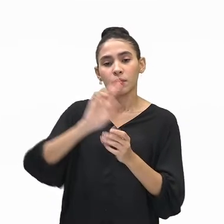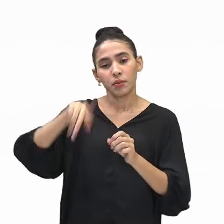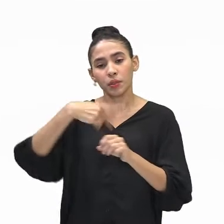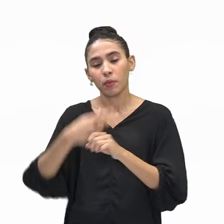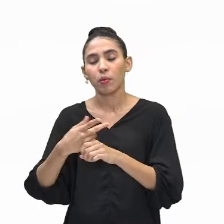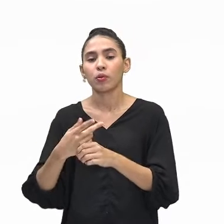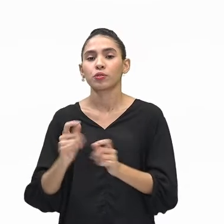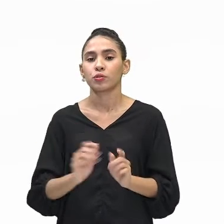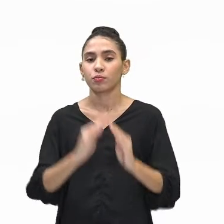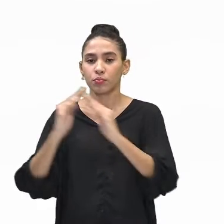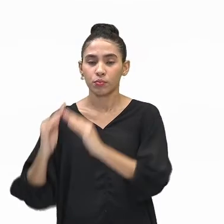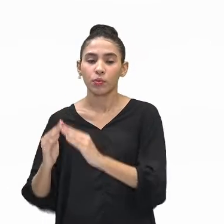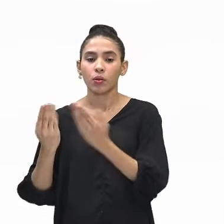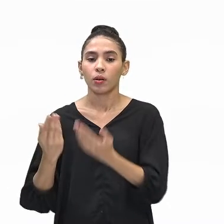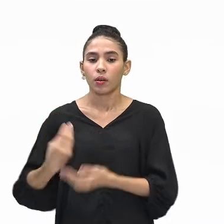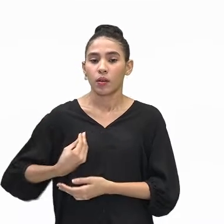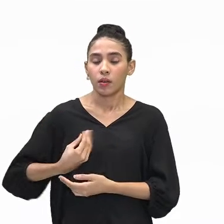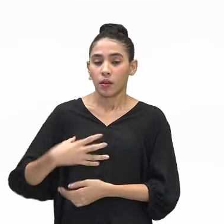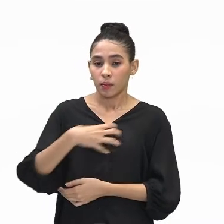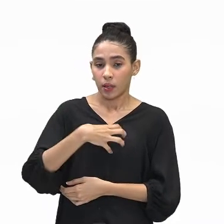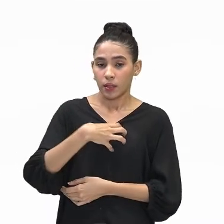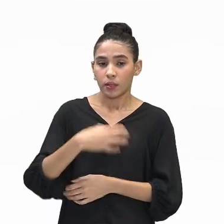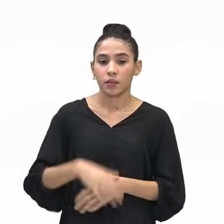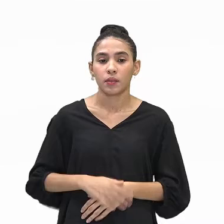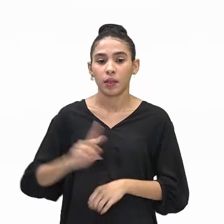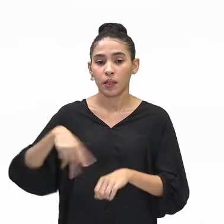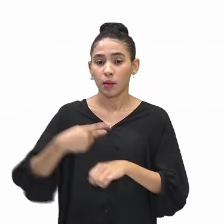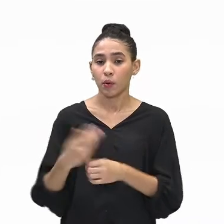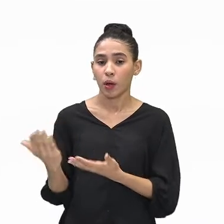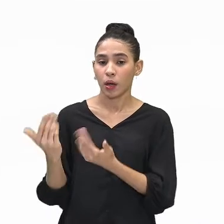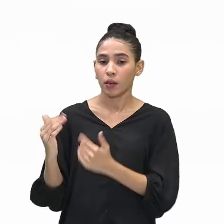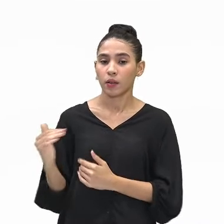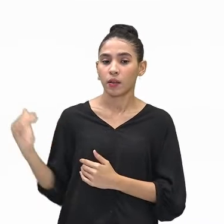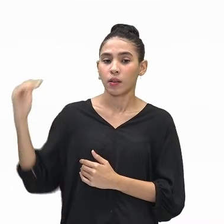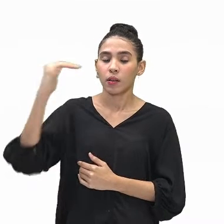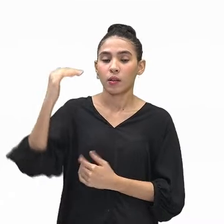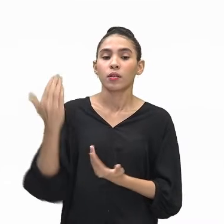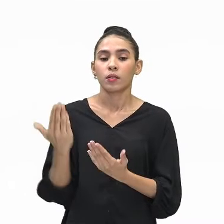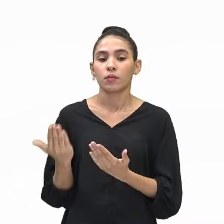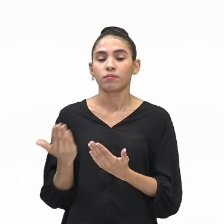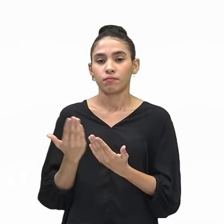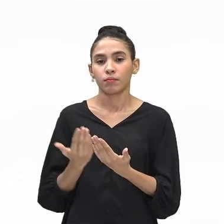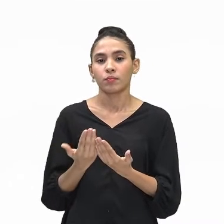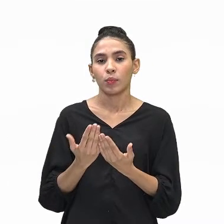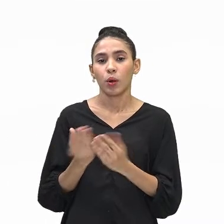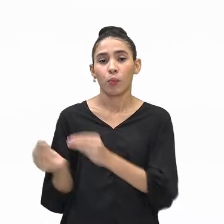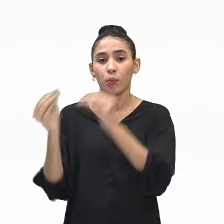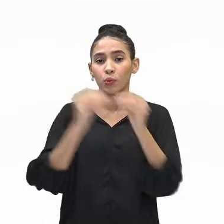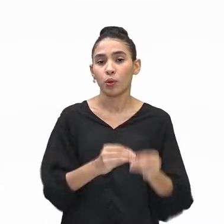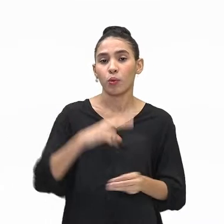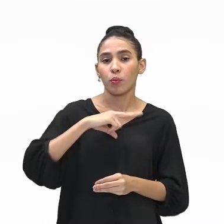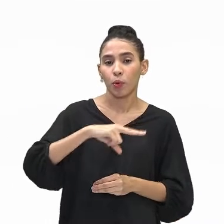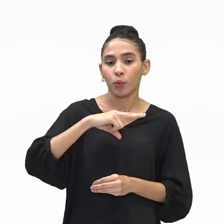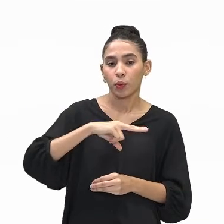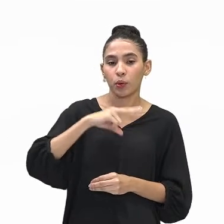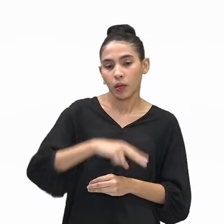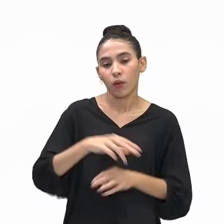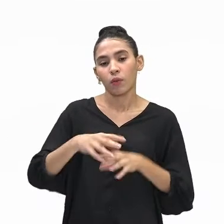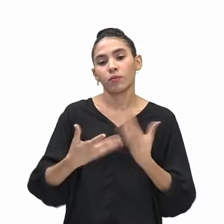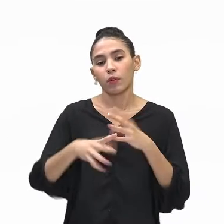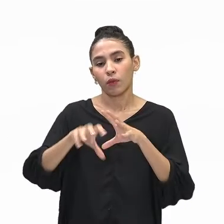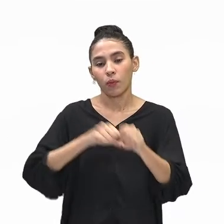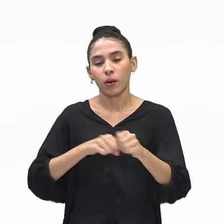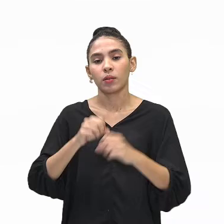Bahia. Ao tornar-se um adolescente, foi morar em Portugal para completar os estudos, formando-se em Direito. Continuando,